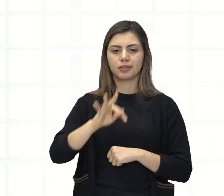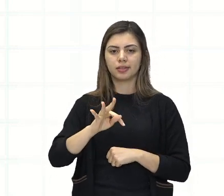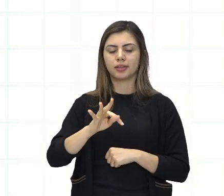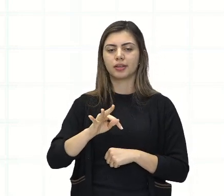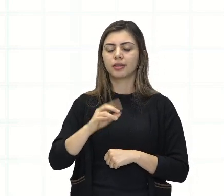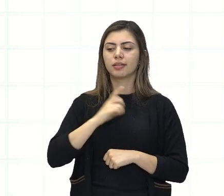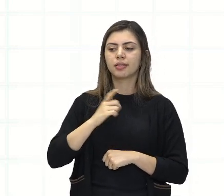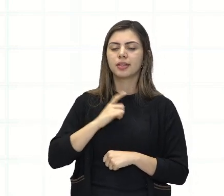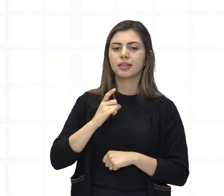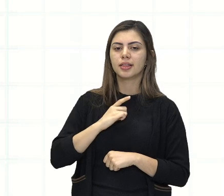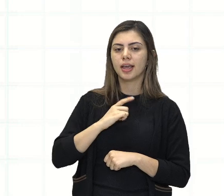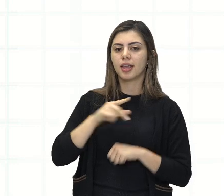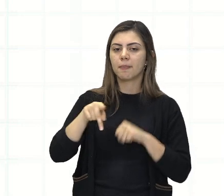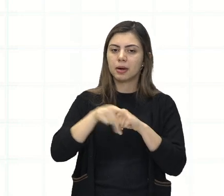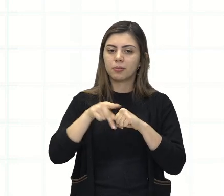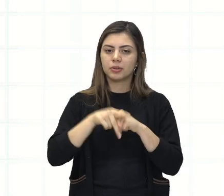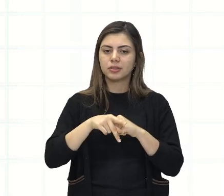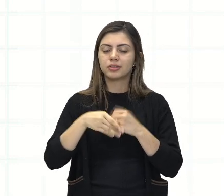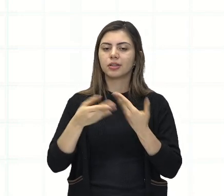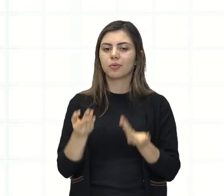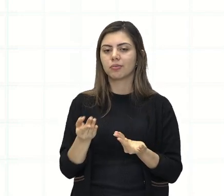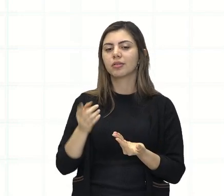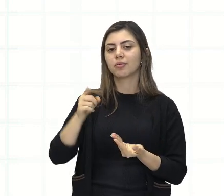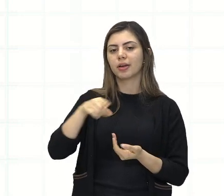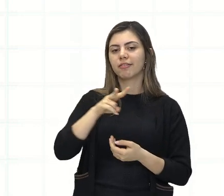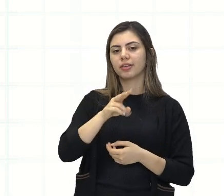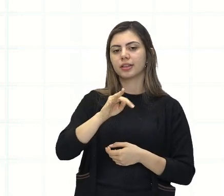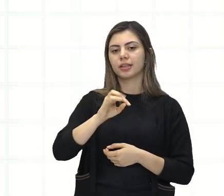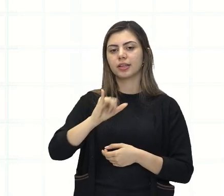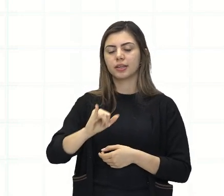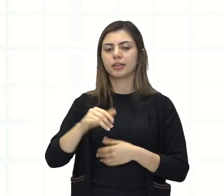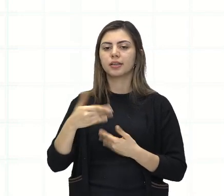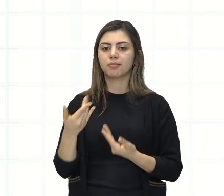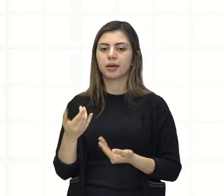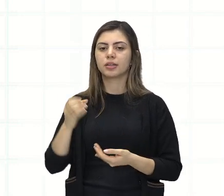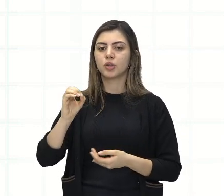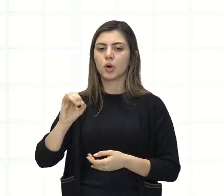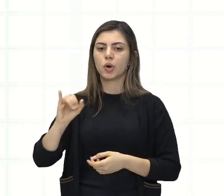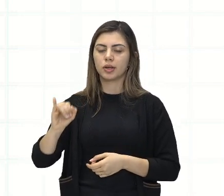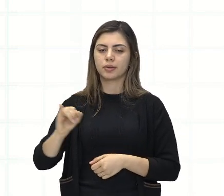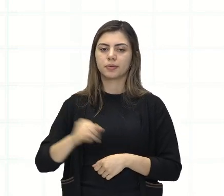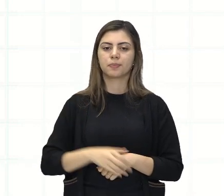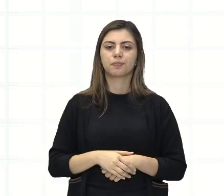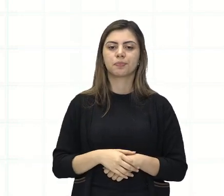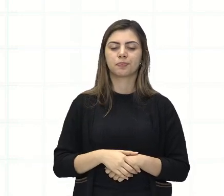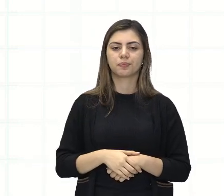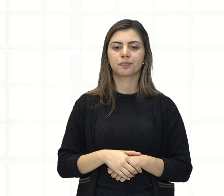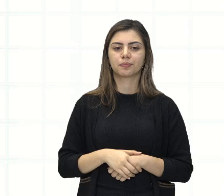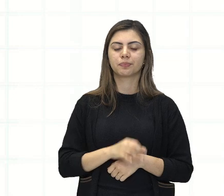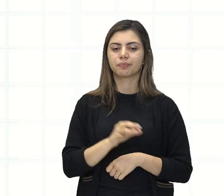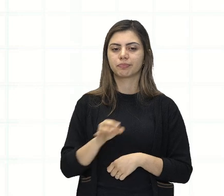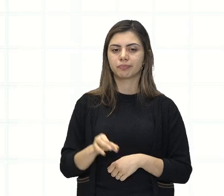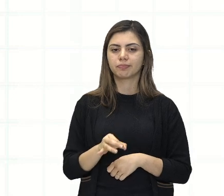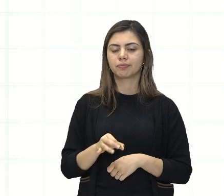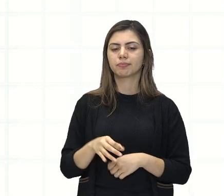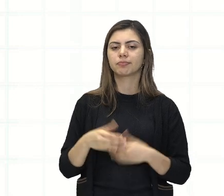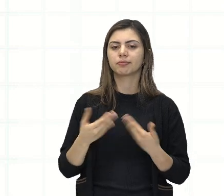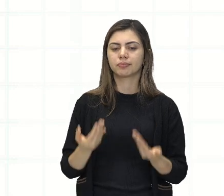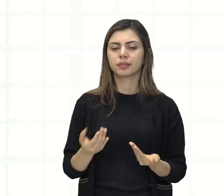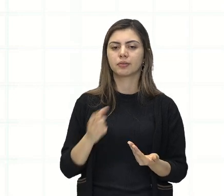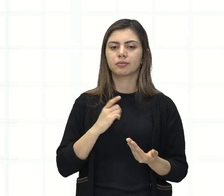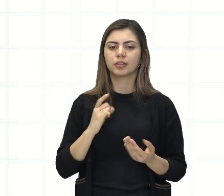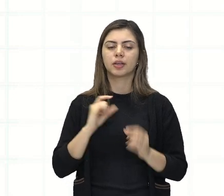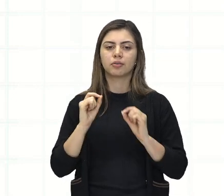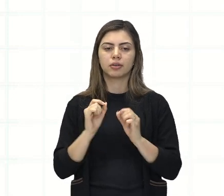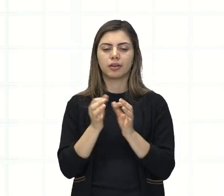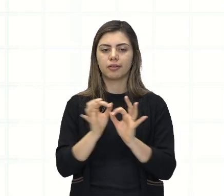tem a preposição indireto. E aqui, objeto indireto, já que ele é VTI. Eles concordaram